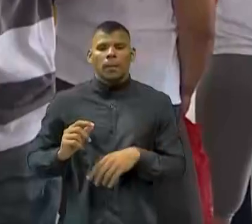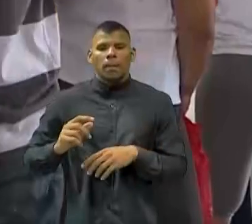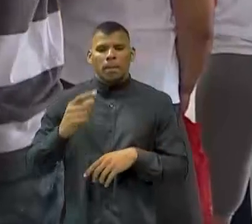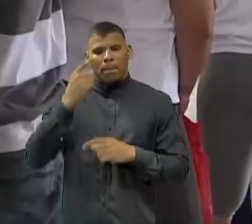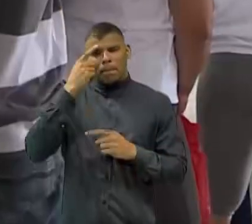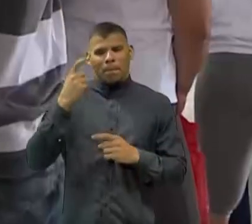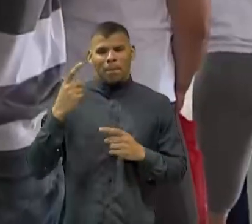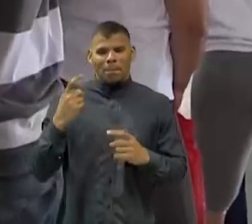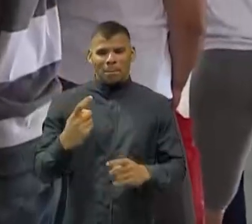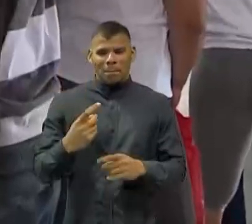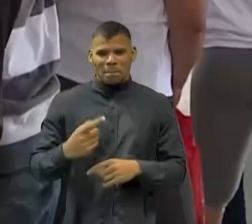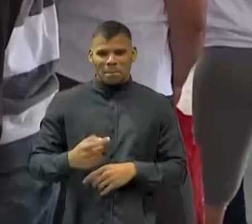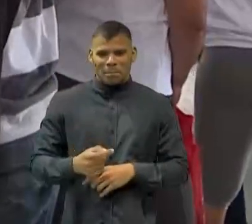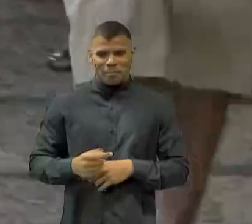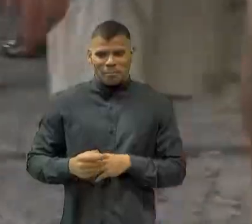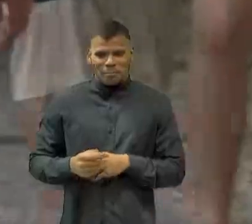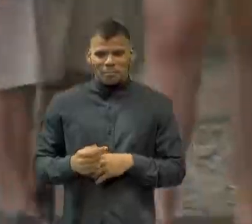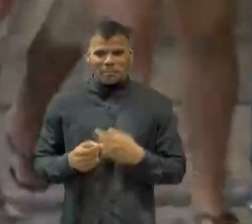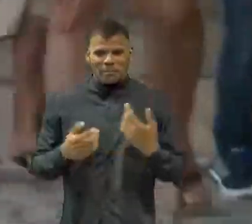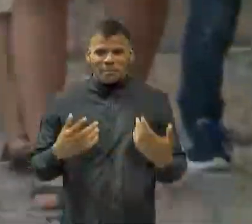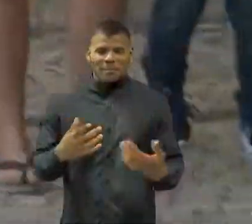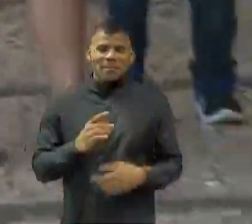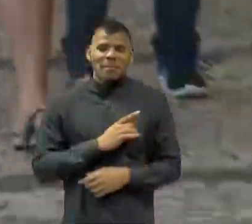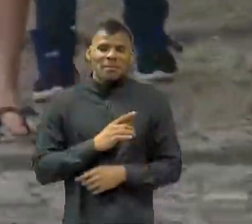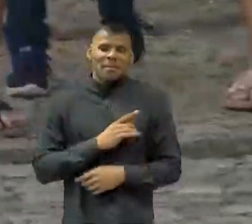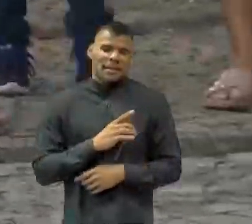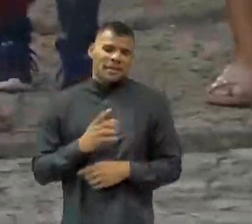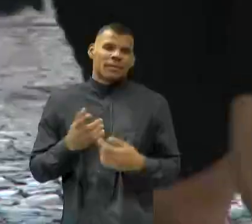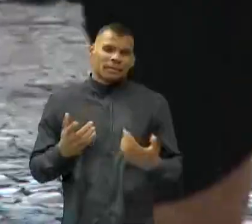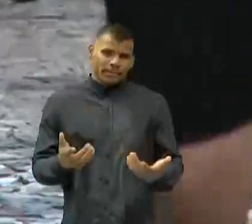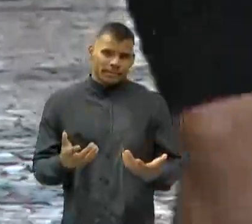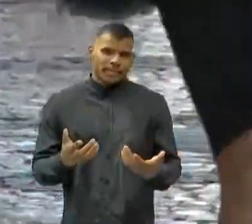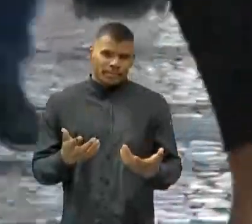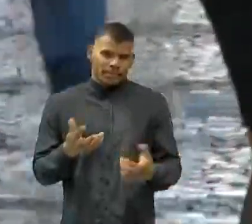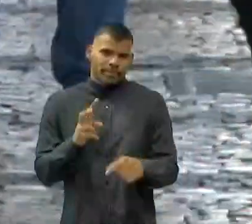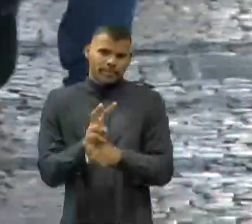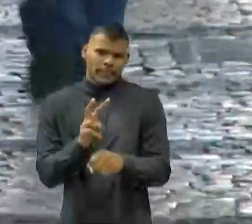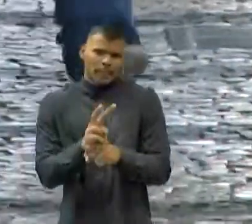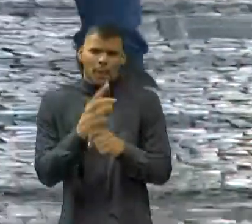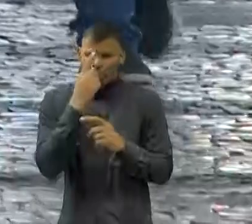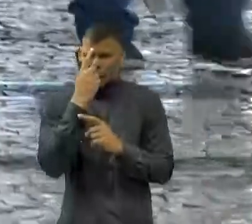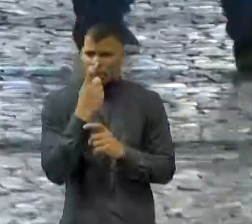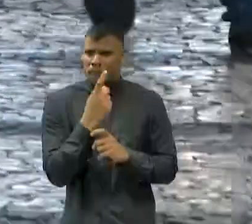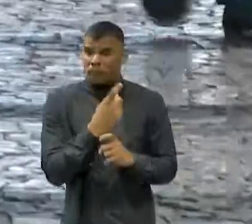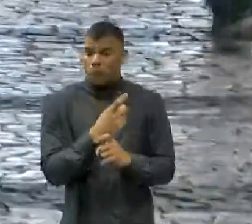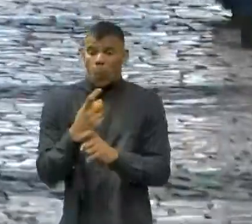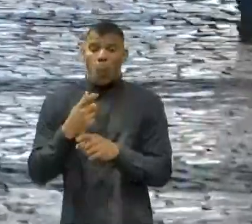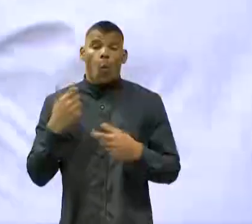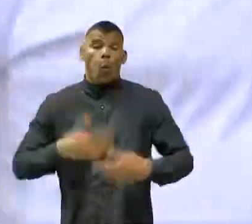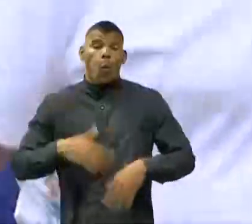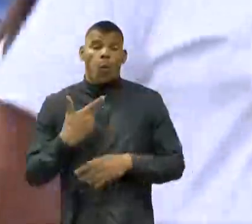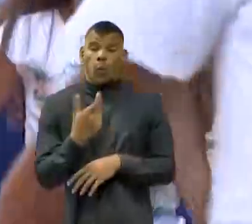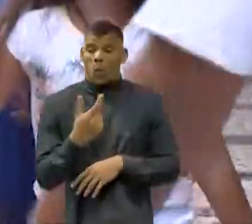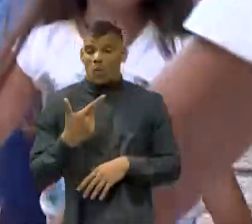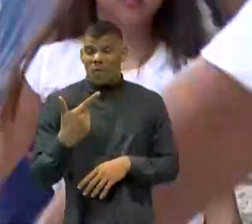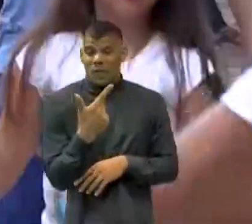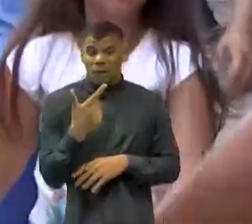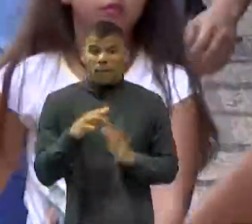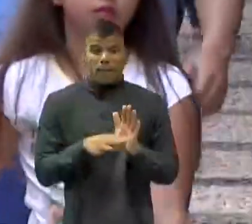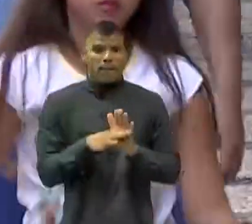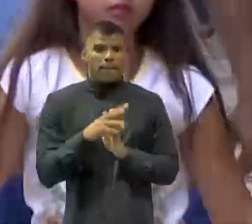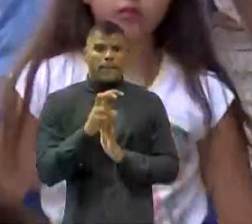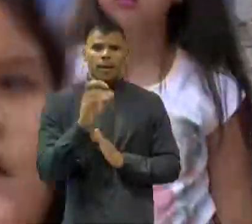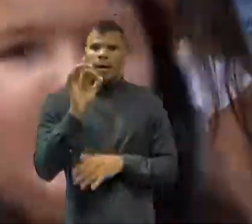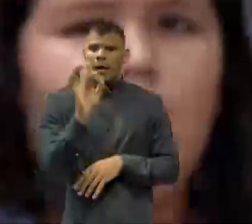São muitas as situações de medo. De acordo com o monitor da violência, o número de vítimas em 2022 cresceu 5%